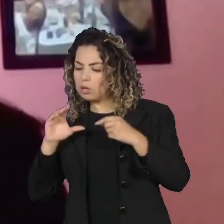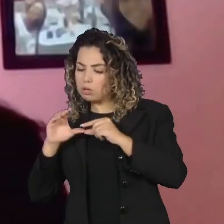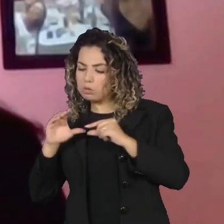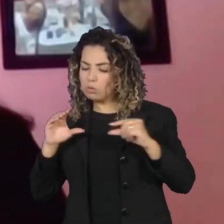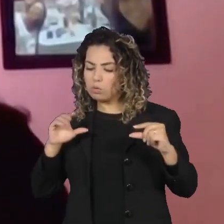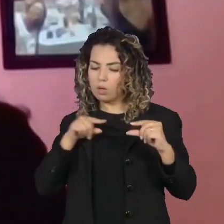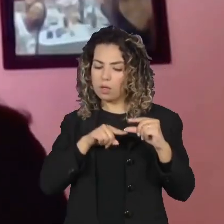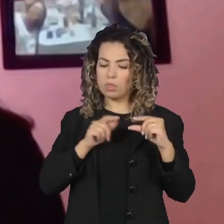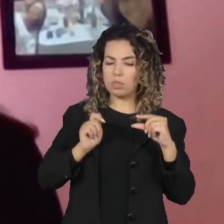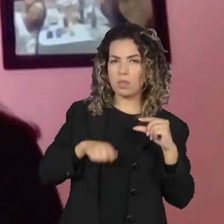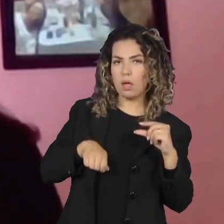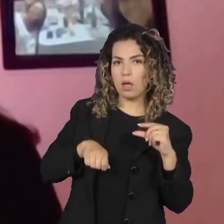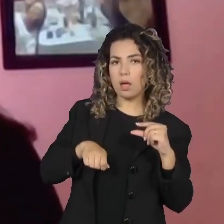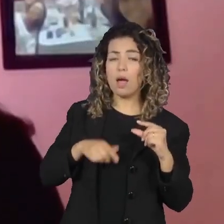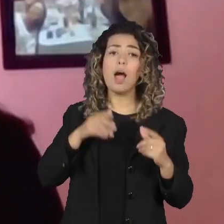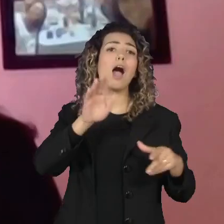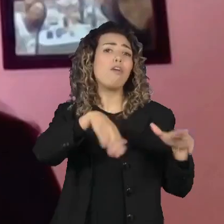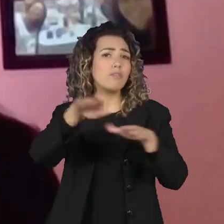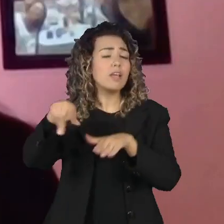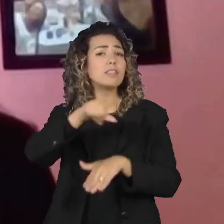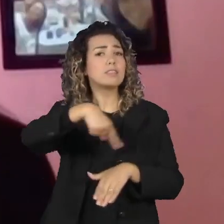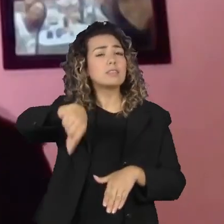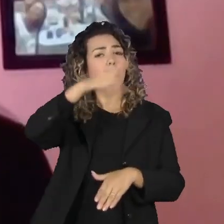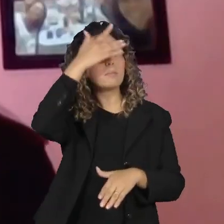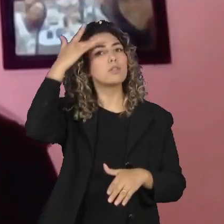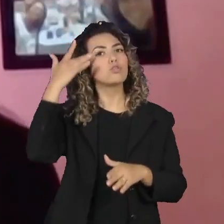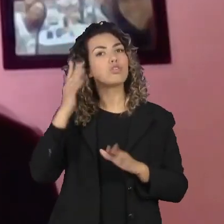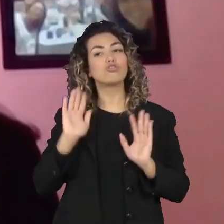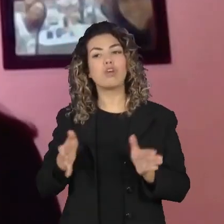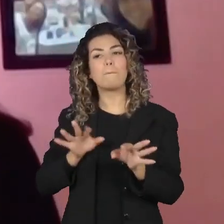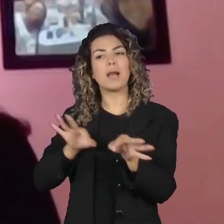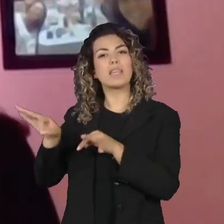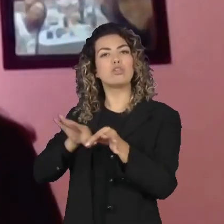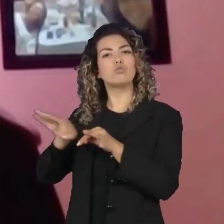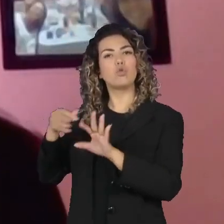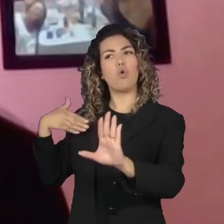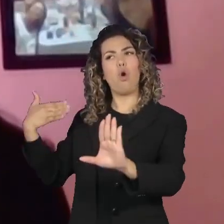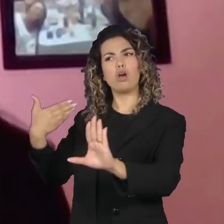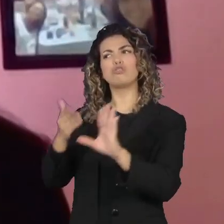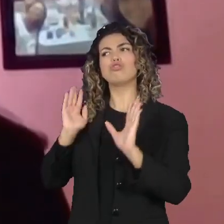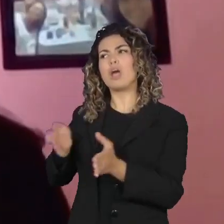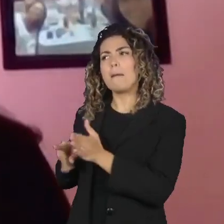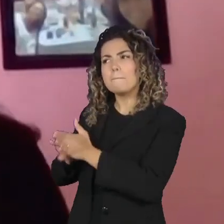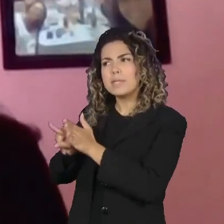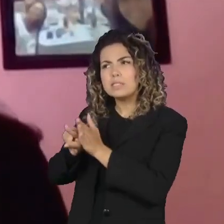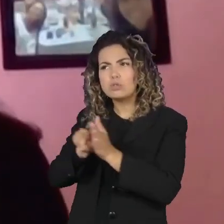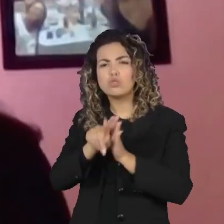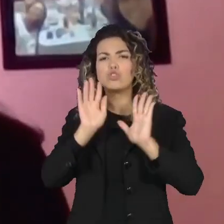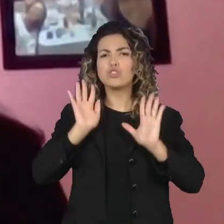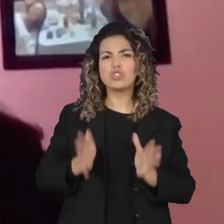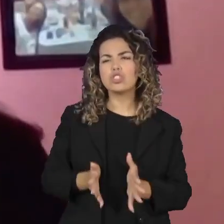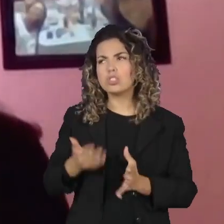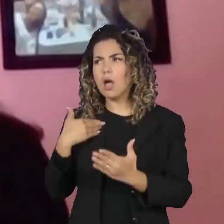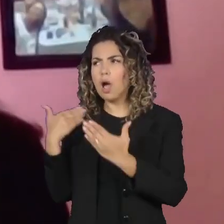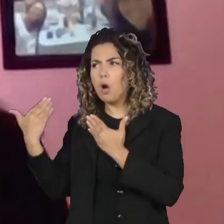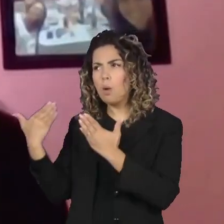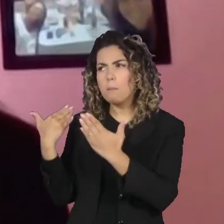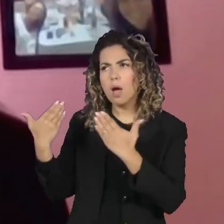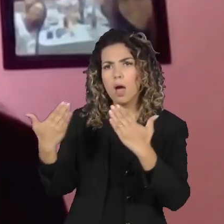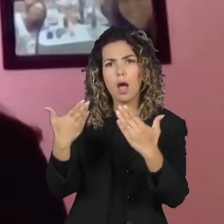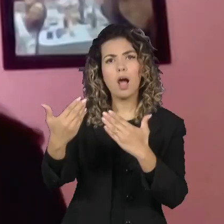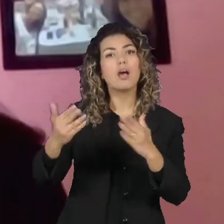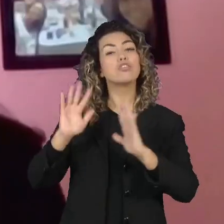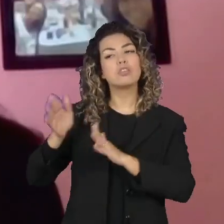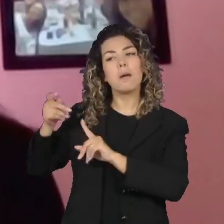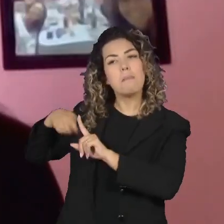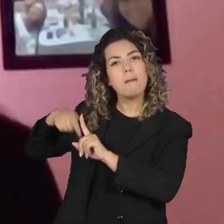né? Então, tem pessoas que se planejaram para comprar na Black Friday. Então, elas estão pesquisando o preço, elas estão olhando, elas estão ali usando esse momento de